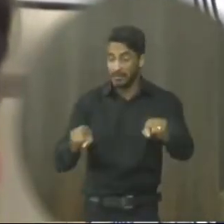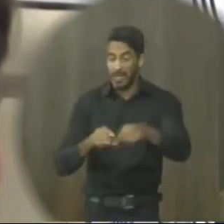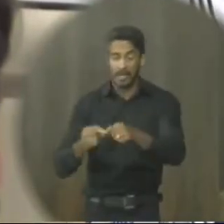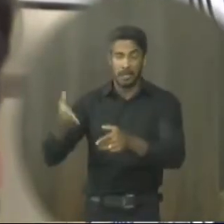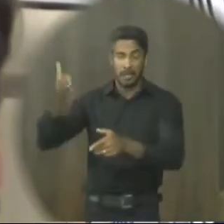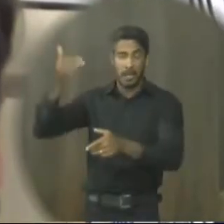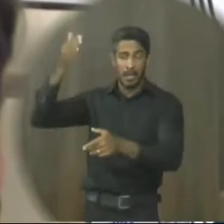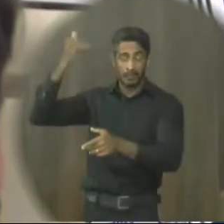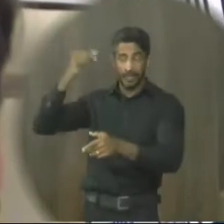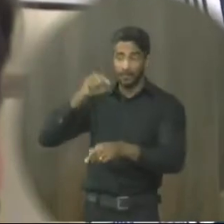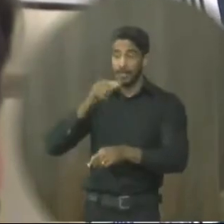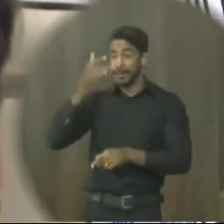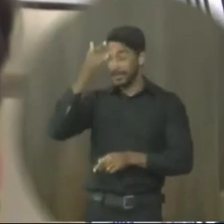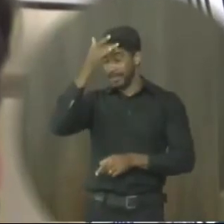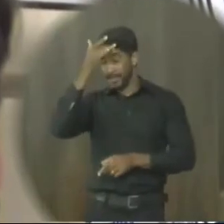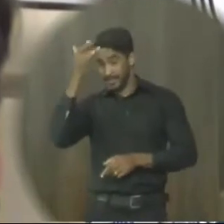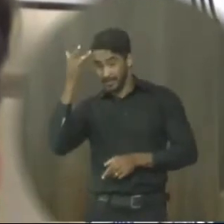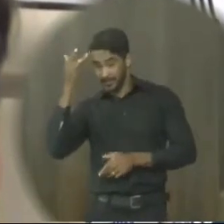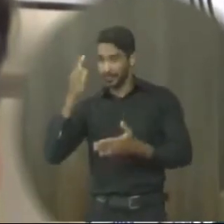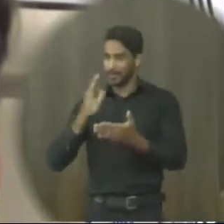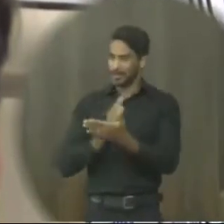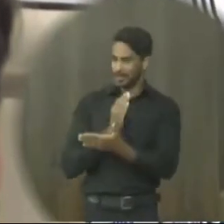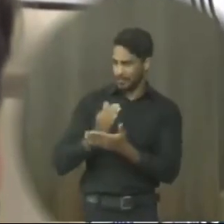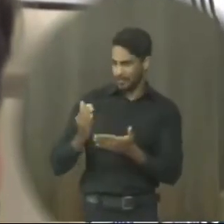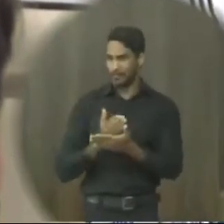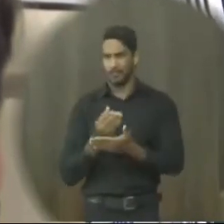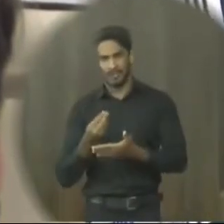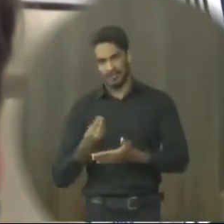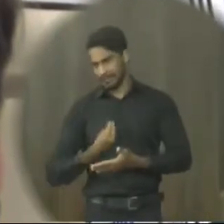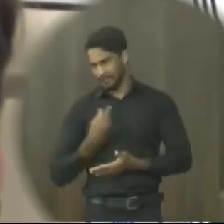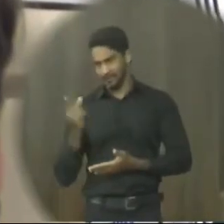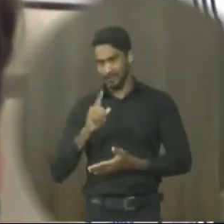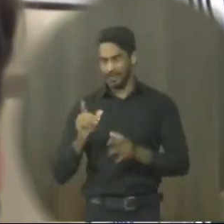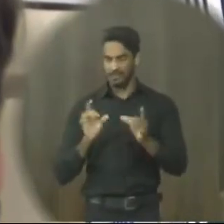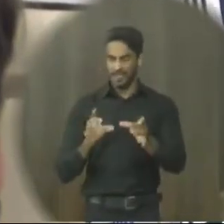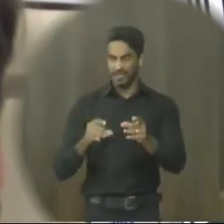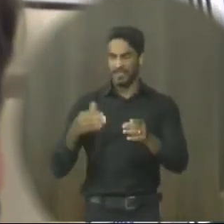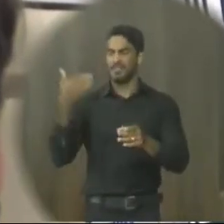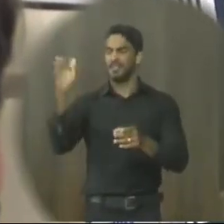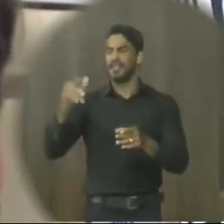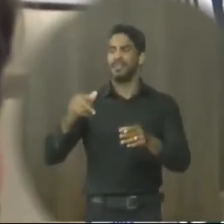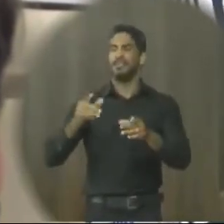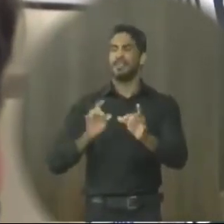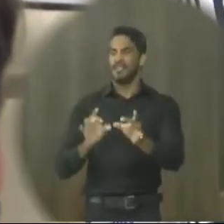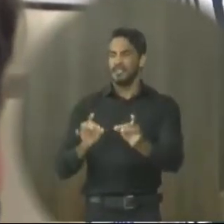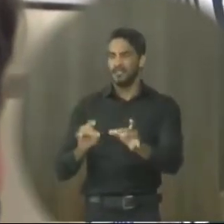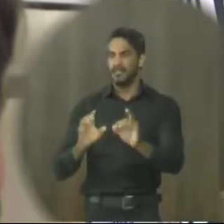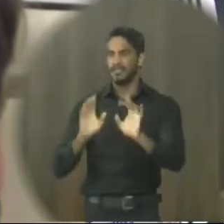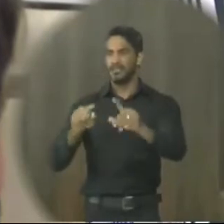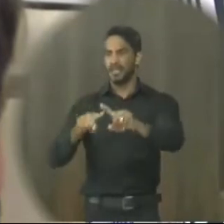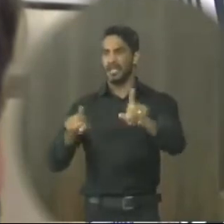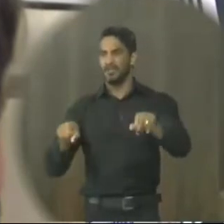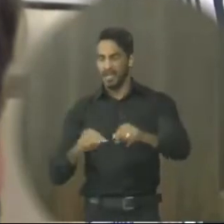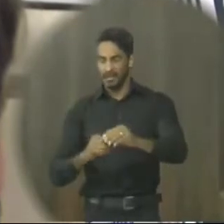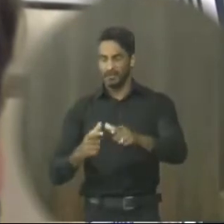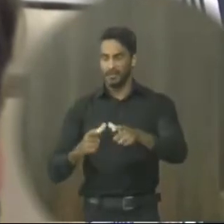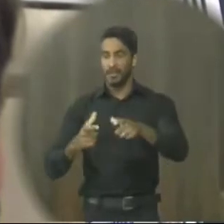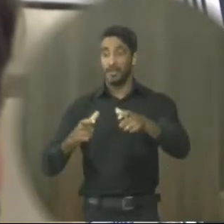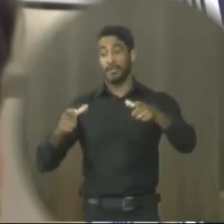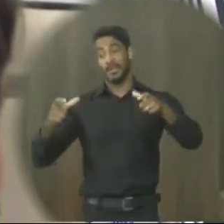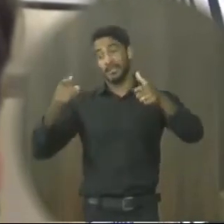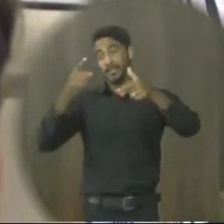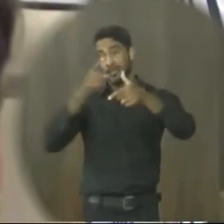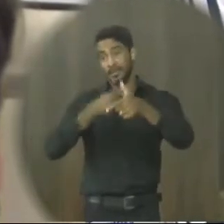atrás, essas pessoas, algumas dessas pessoas nem ali estão mais, porque elas já venderam para outros, foram repassando, e ali foi crescendo o